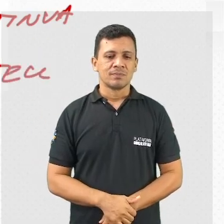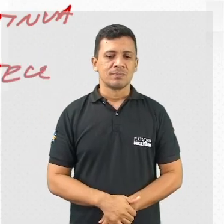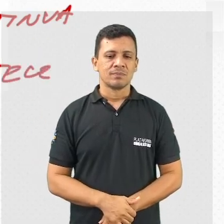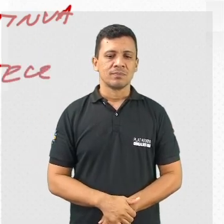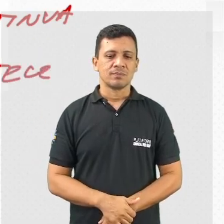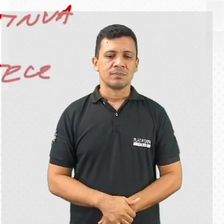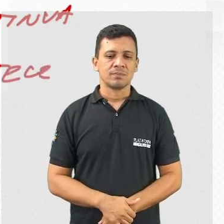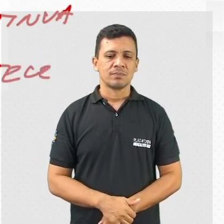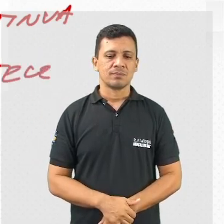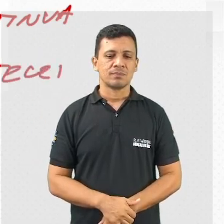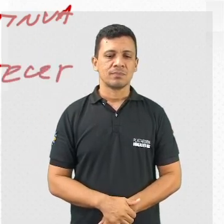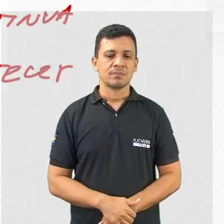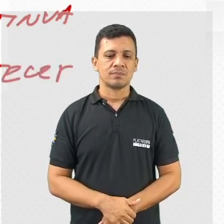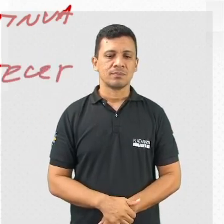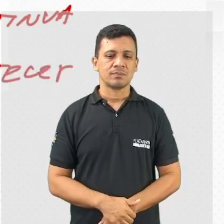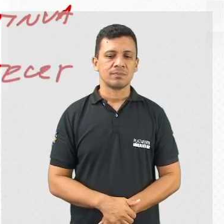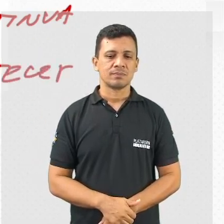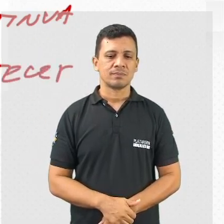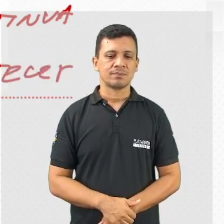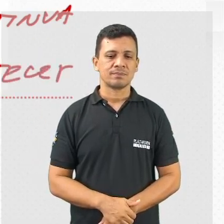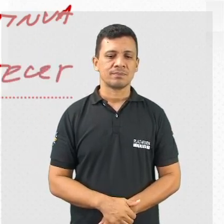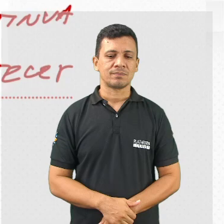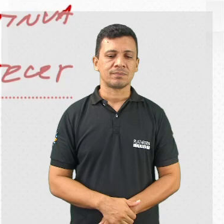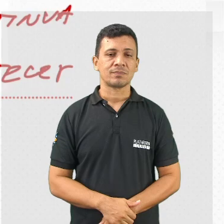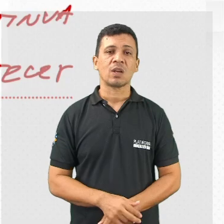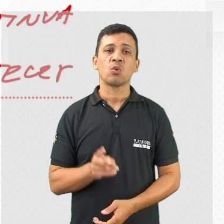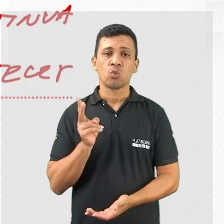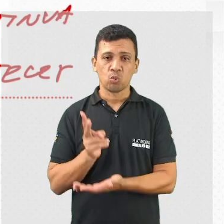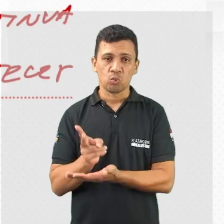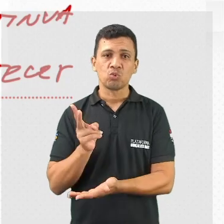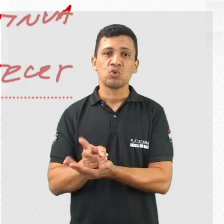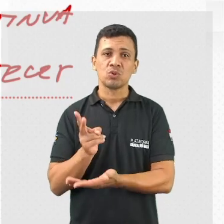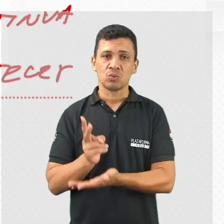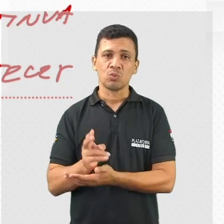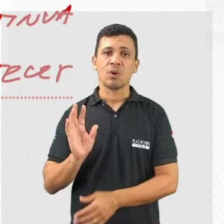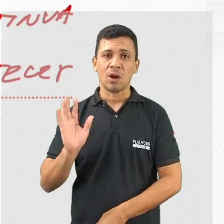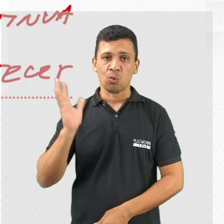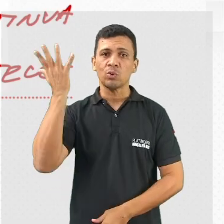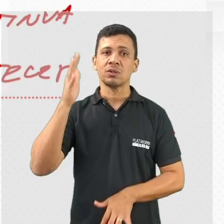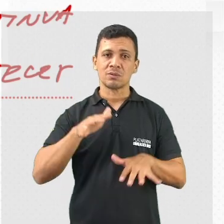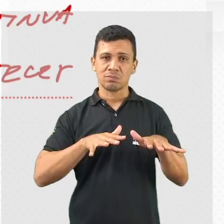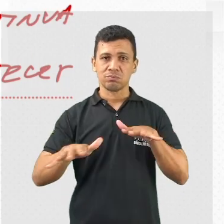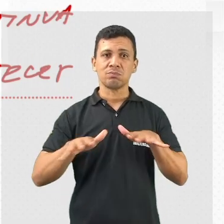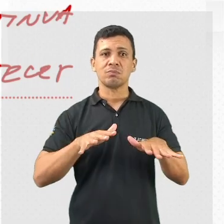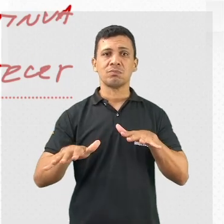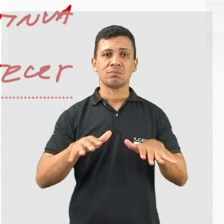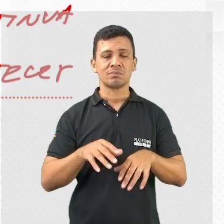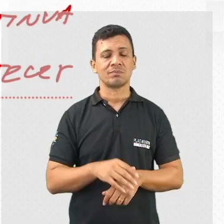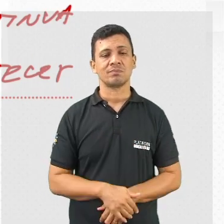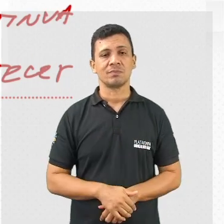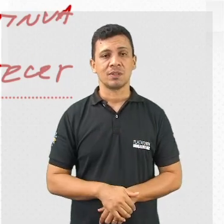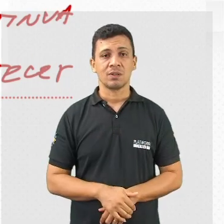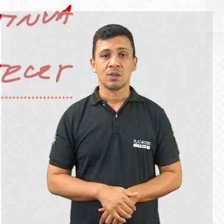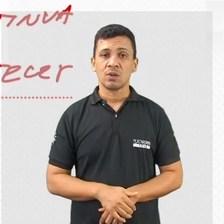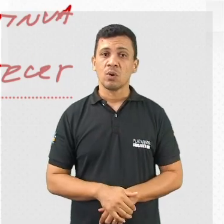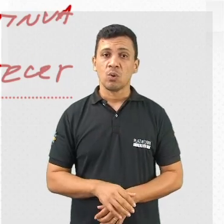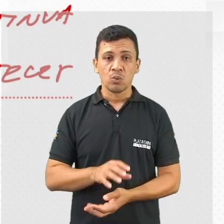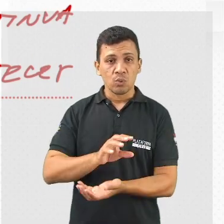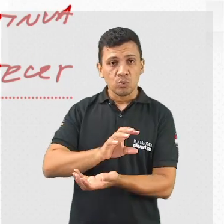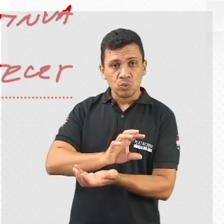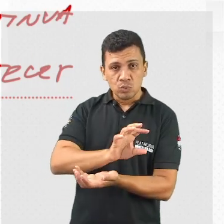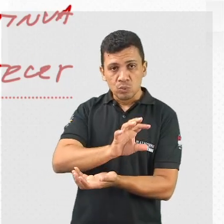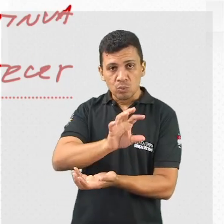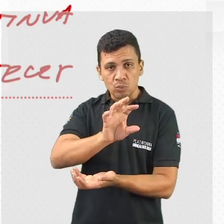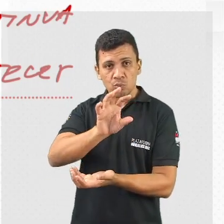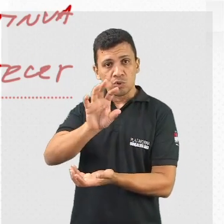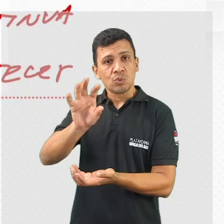Tá? Para não escrever aqui em cima de Manel. Pronto, tá? Ela continua a acontecer, gente. Ou seja, os nossos continentes continuam